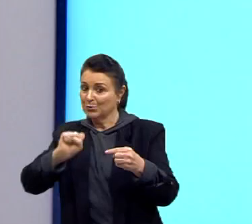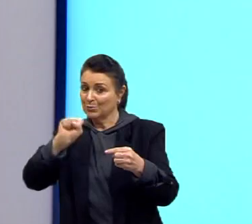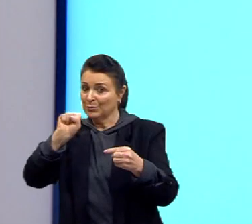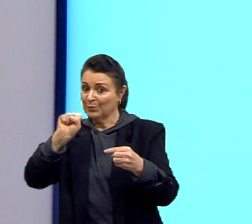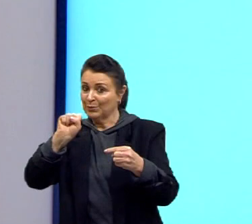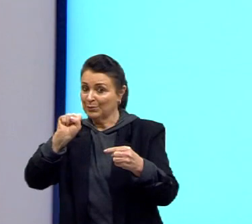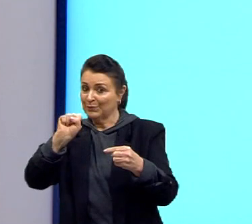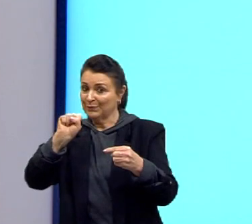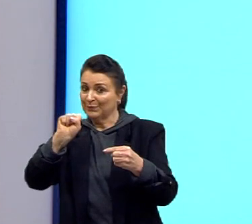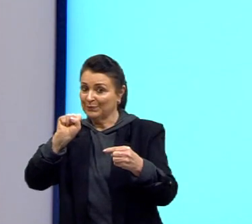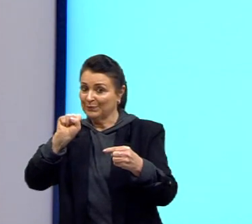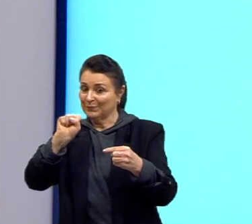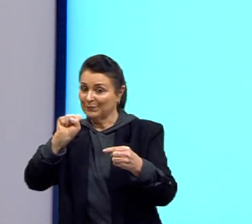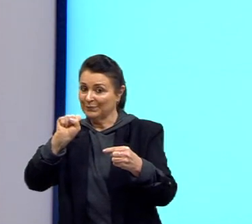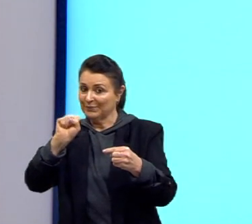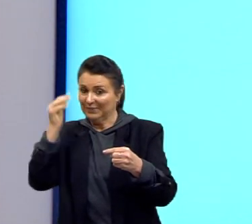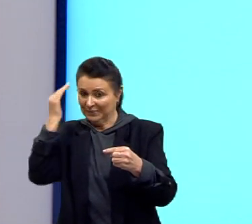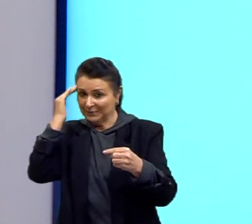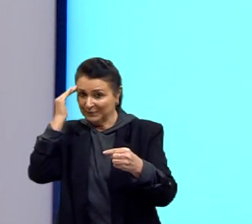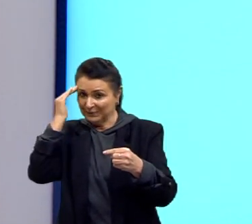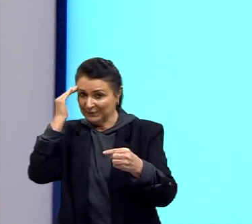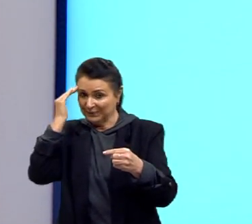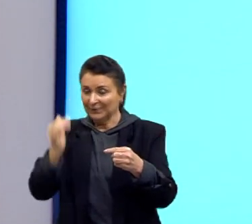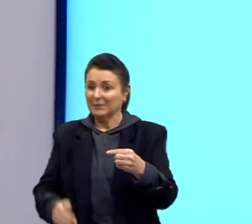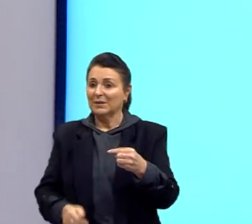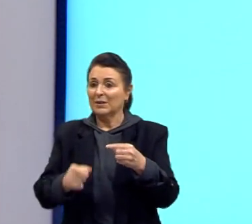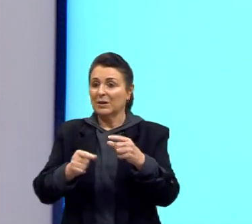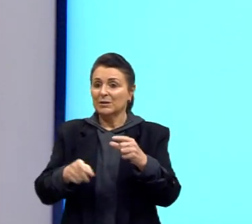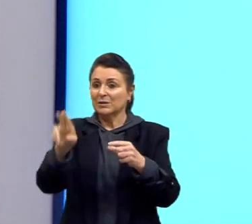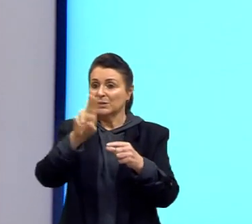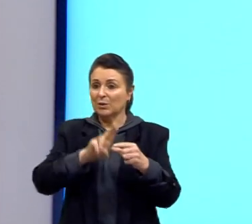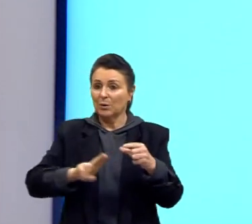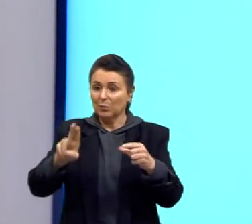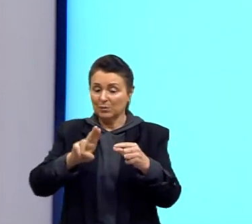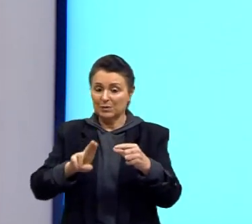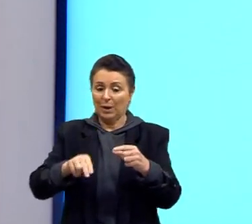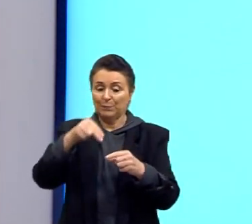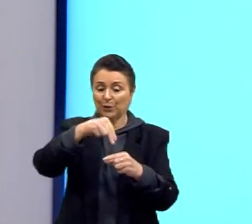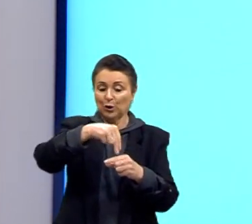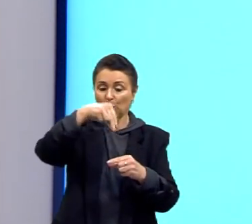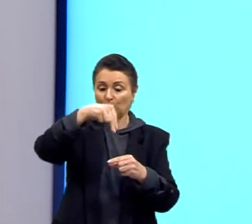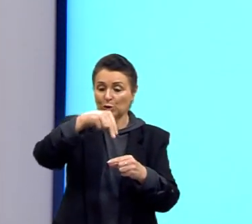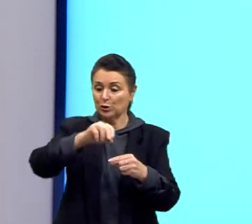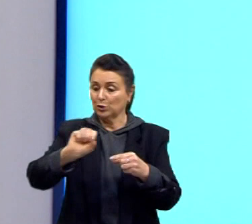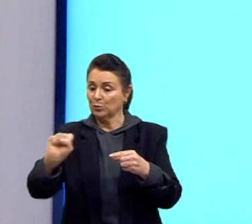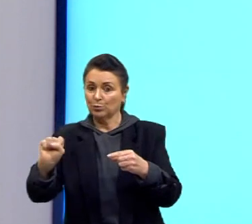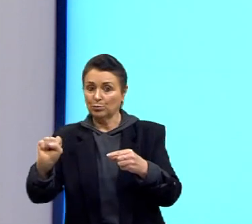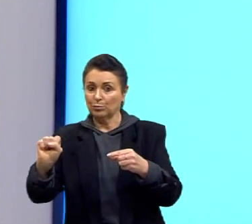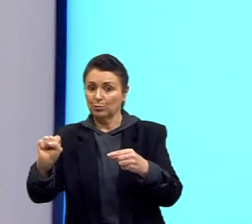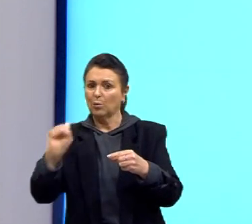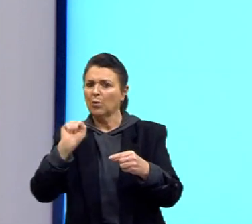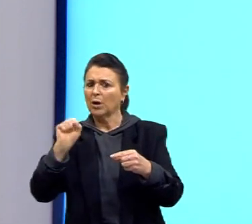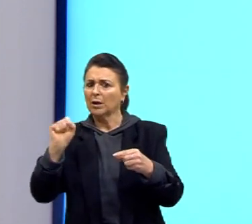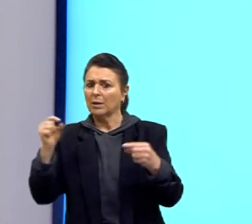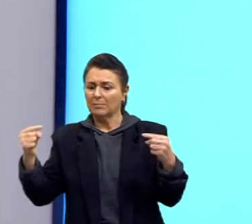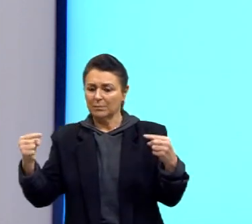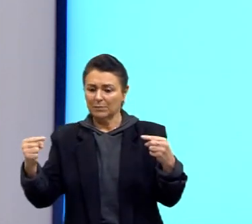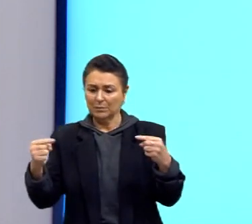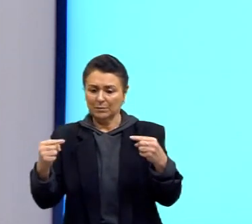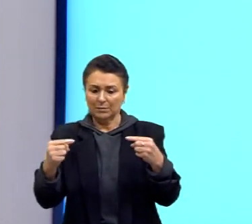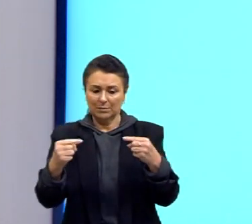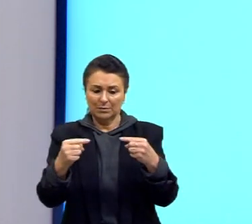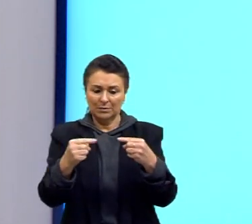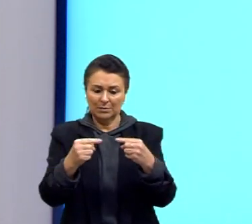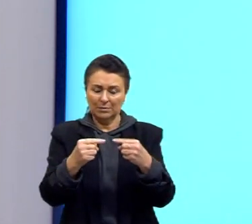o Polo Sul certo se eu coloco então um polo norte como o Polo Sul que que acontece eles vão